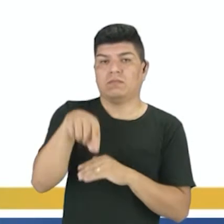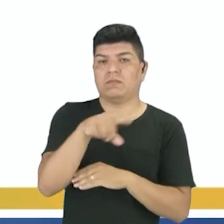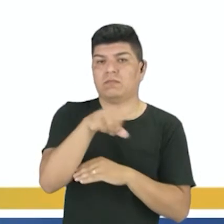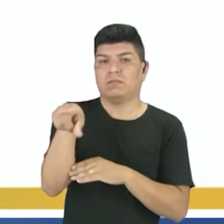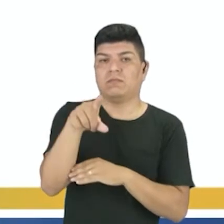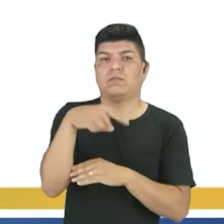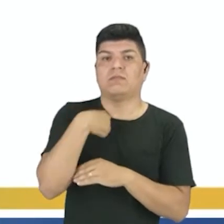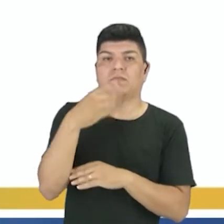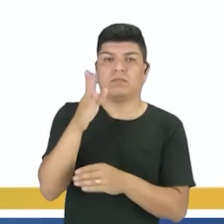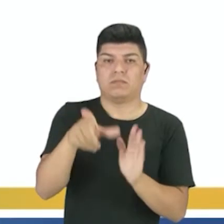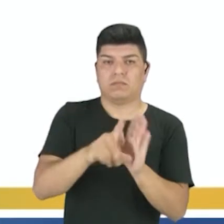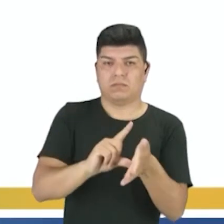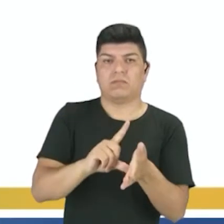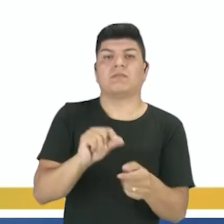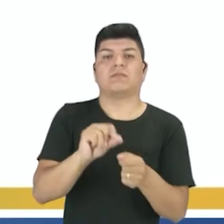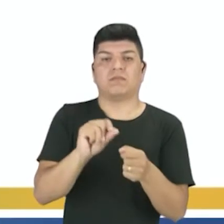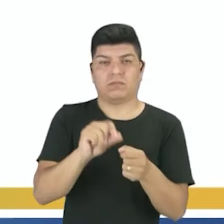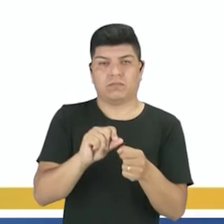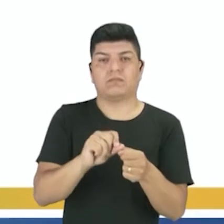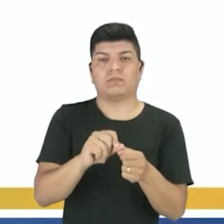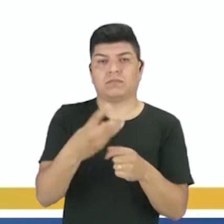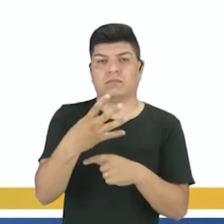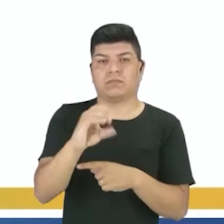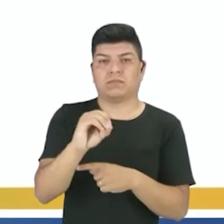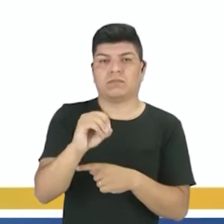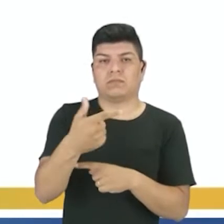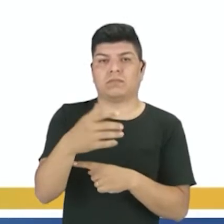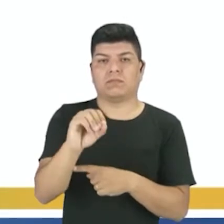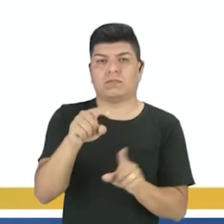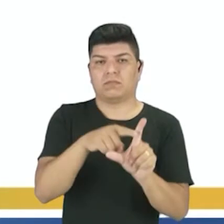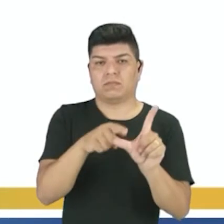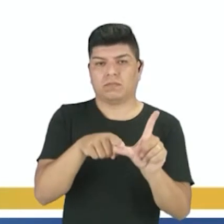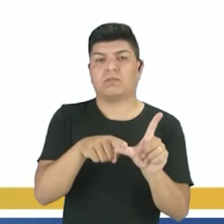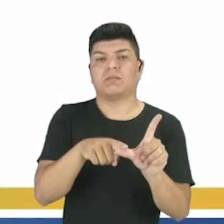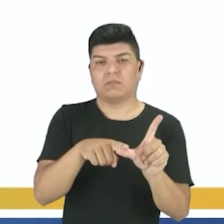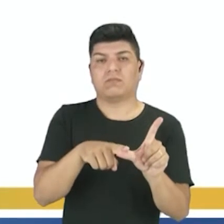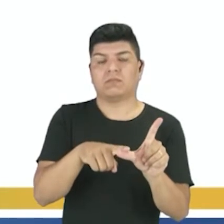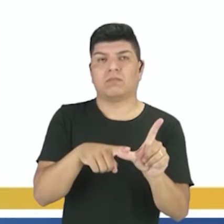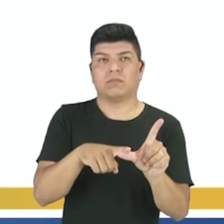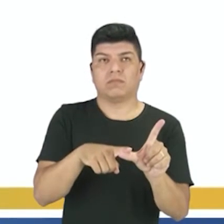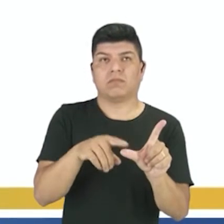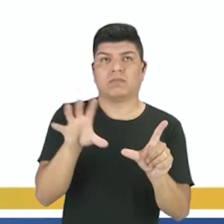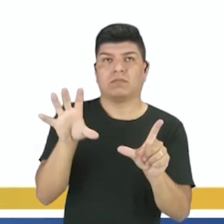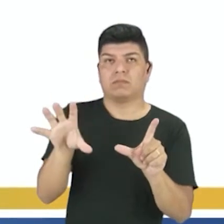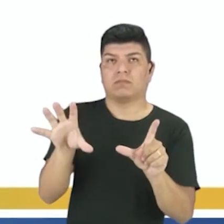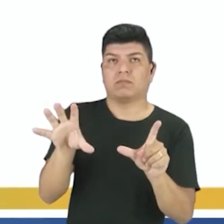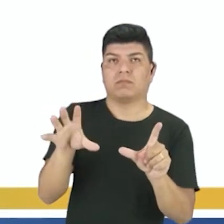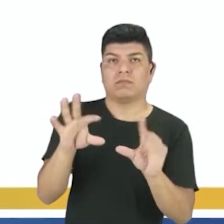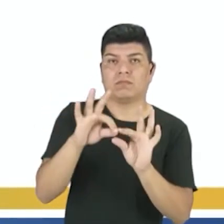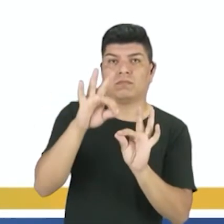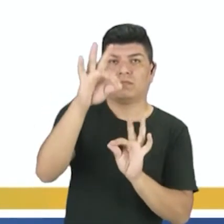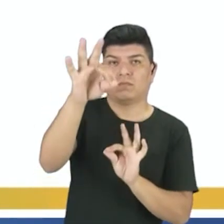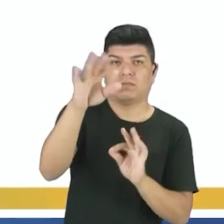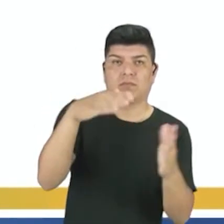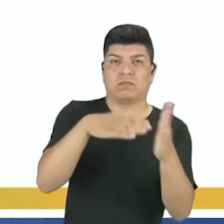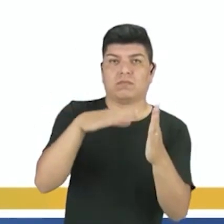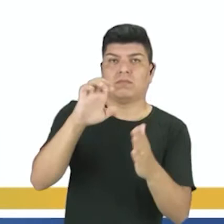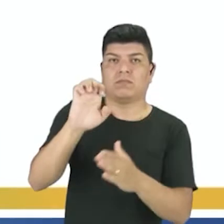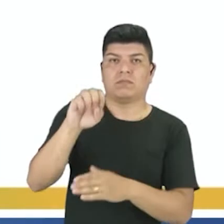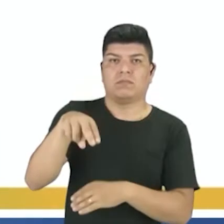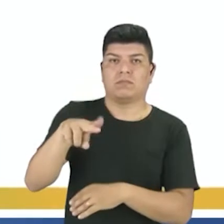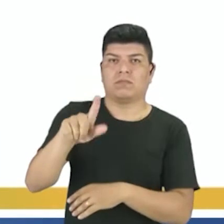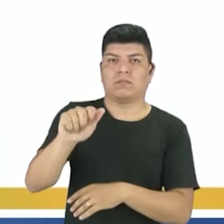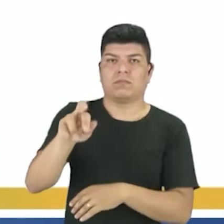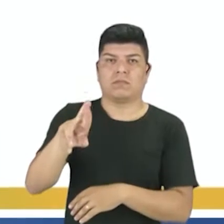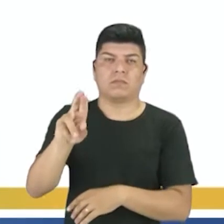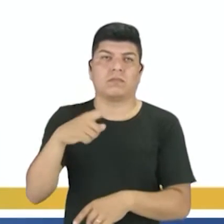que nem a gente fez anteriormente, com 40 e 20 graus. Uma denotava em relação à distância para o Equador e a outra